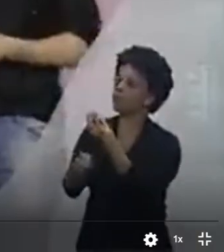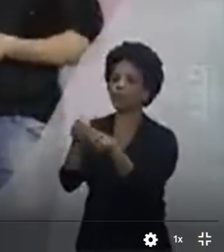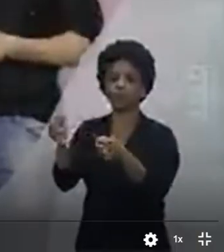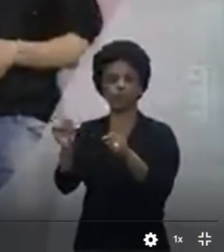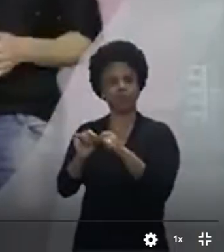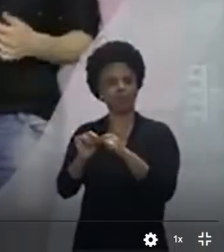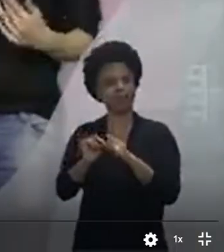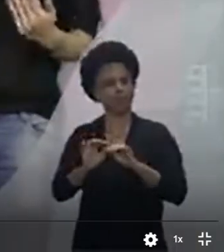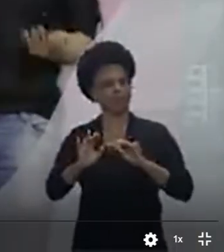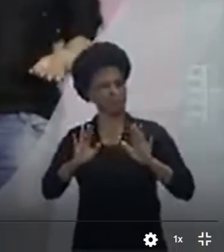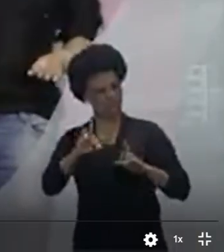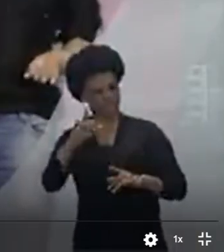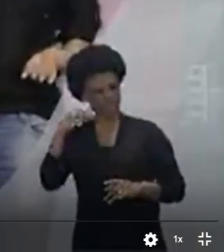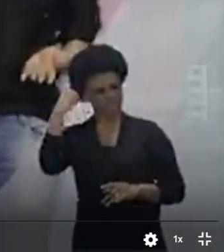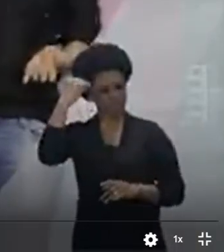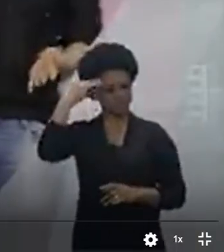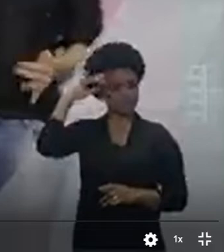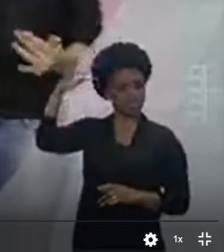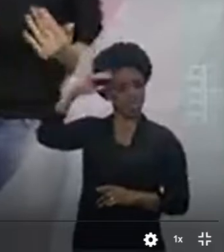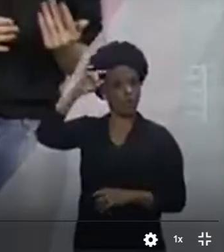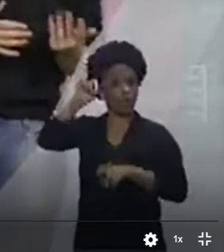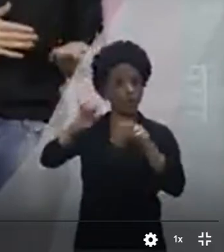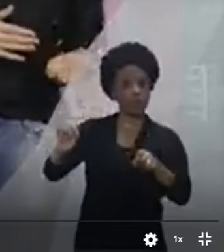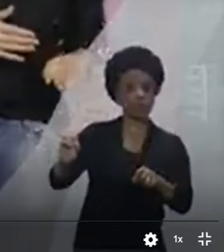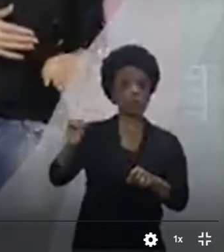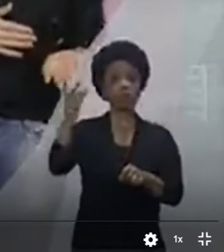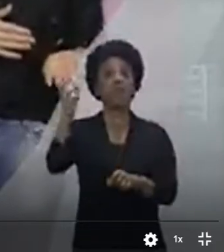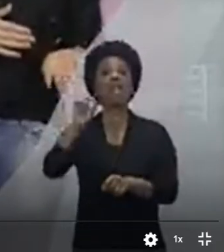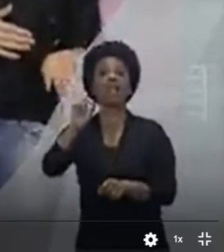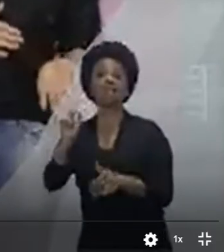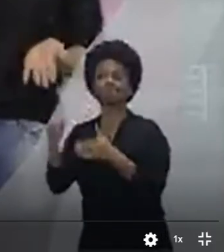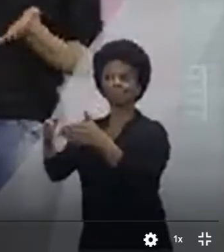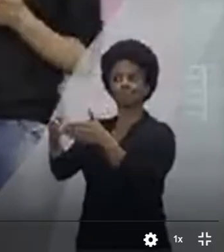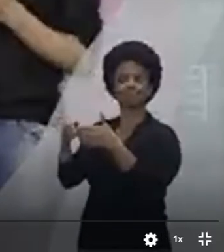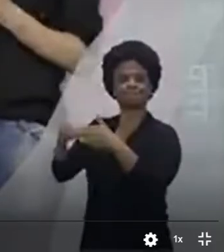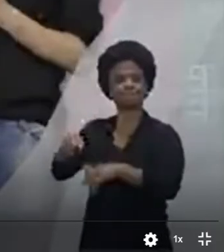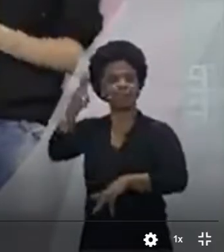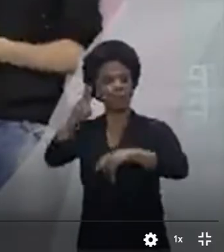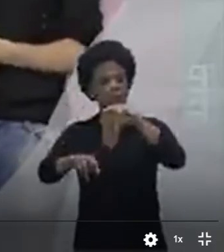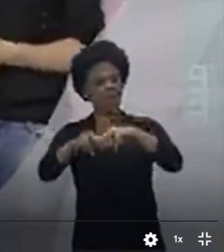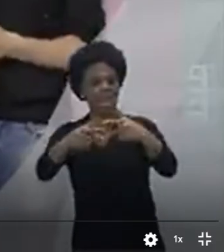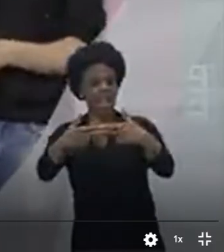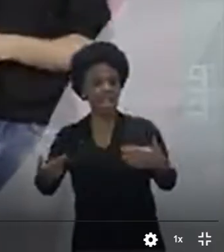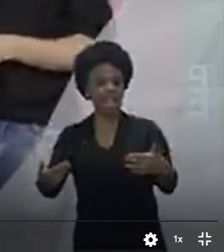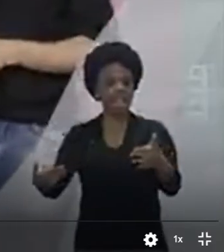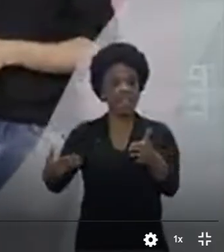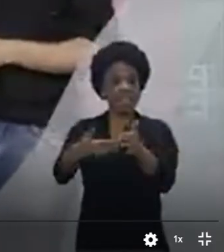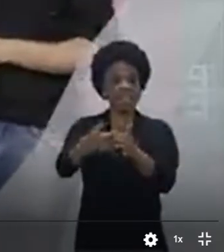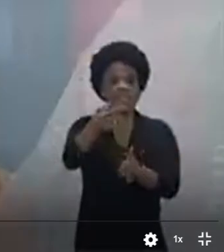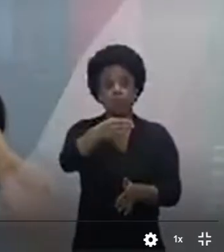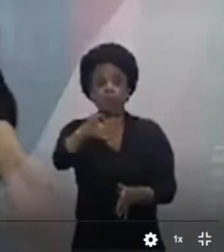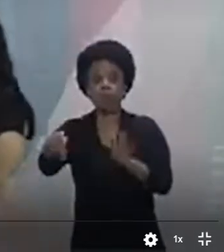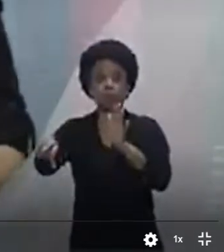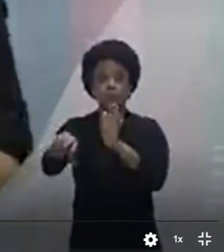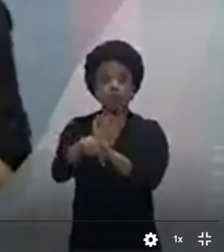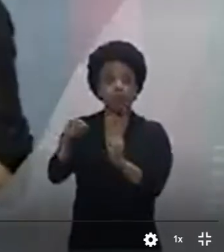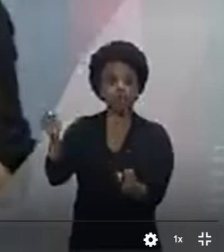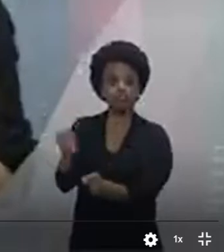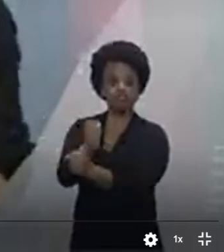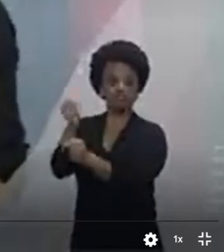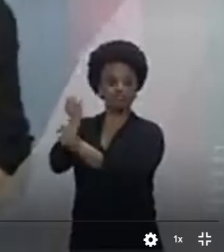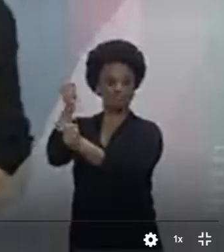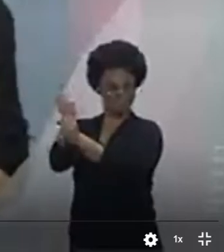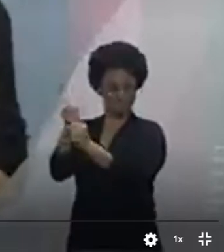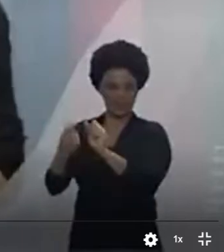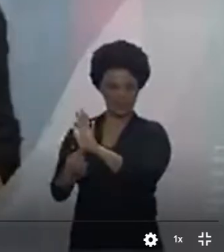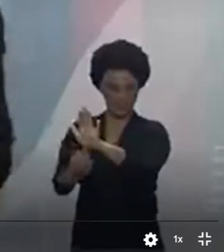já imaginou o que acontece entre o processo de solicitação dos materiais até a sua aplicação dentro da obra? Eu separei uma